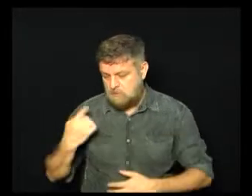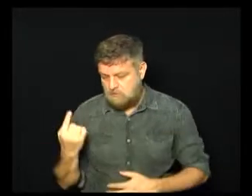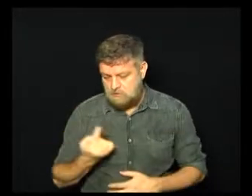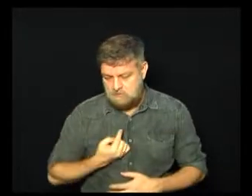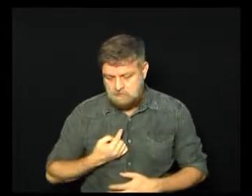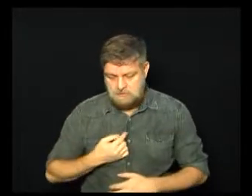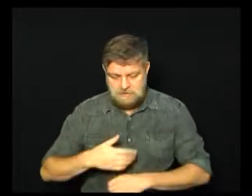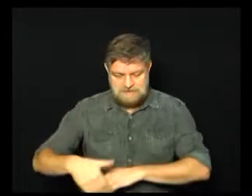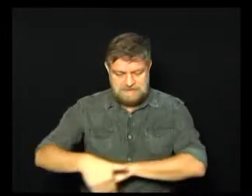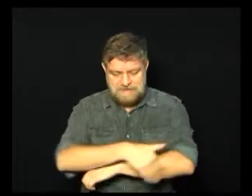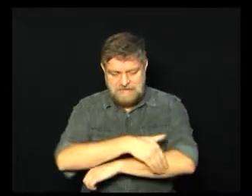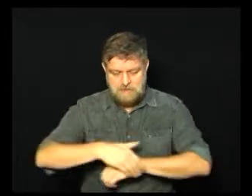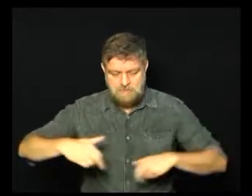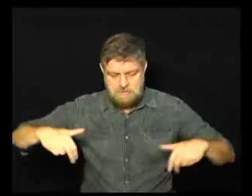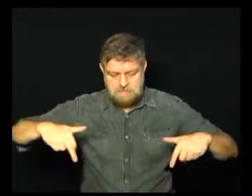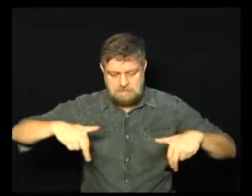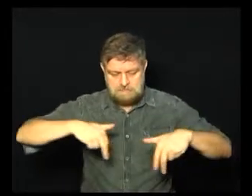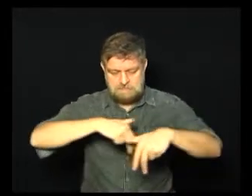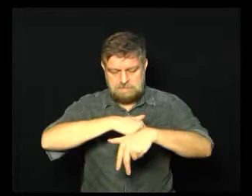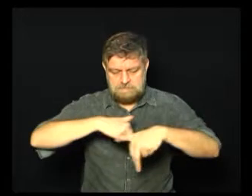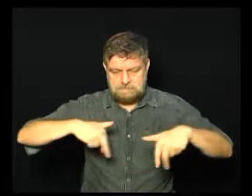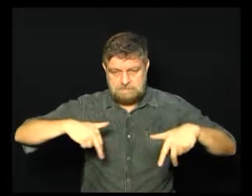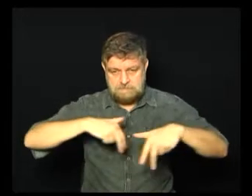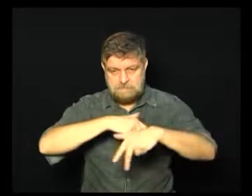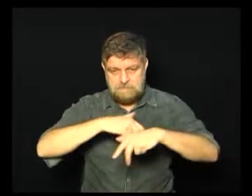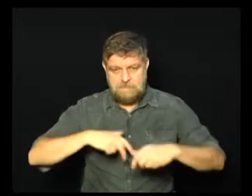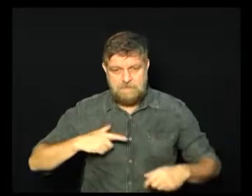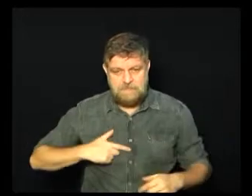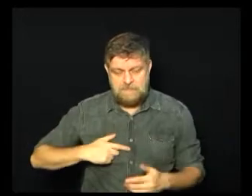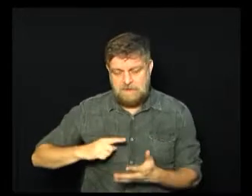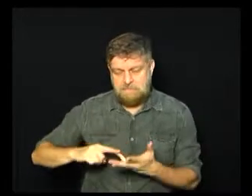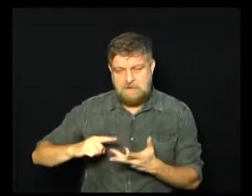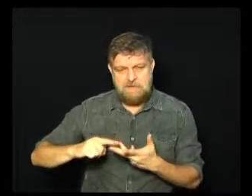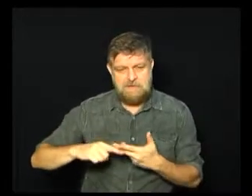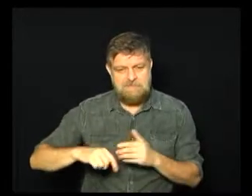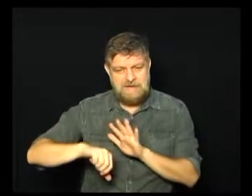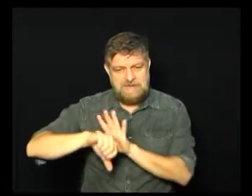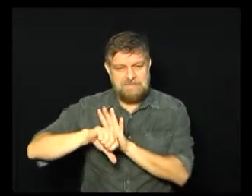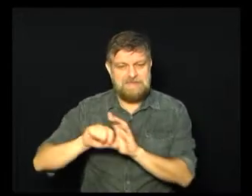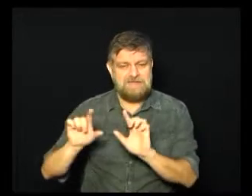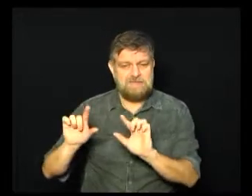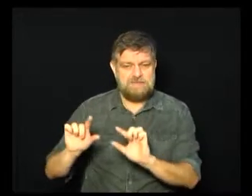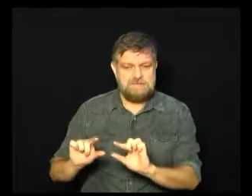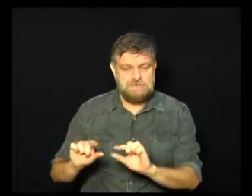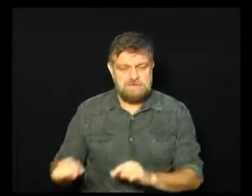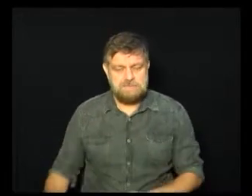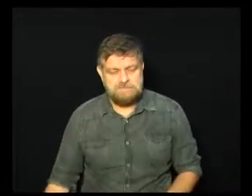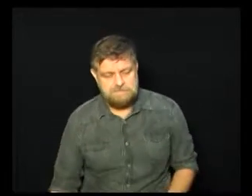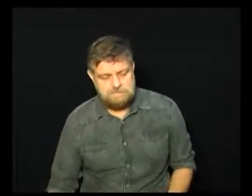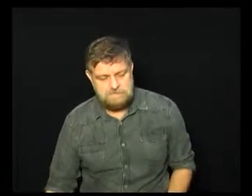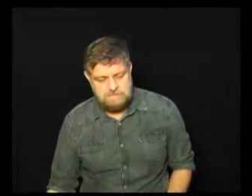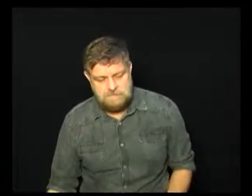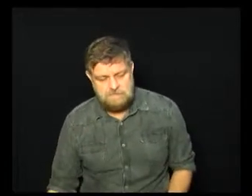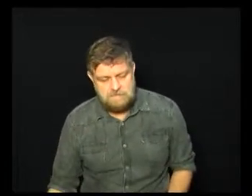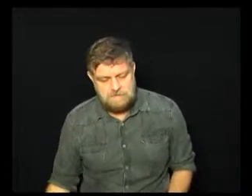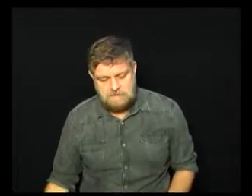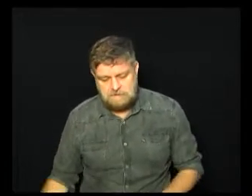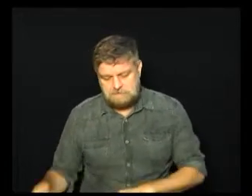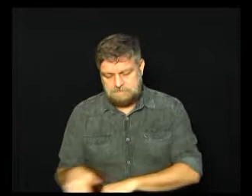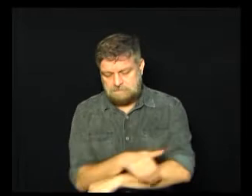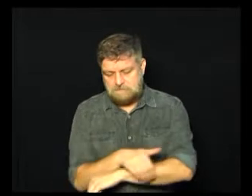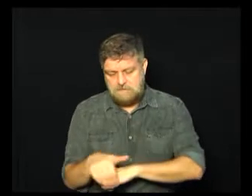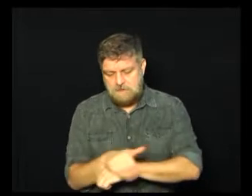a rua, que é da gente, nós inibimos uma série de ações de criminalidade e termos mais ruas